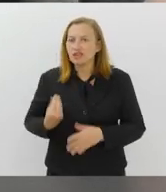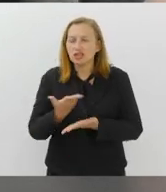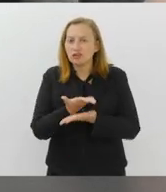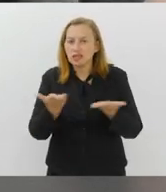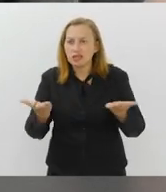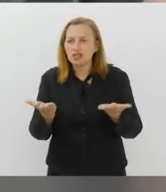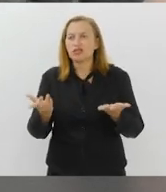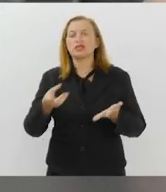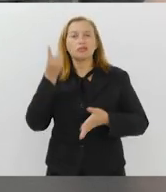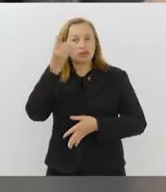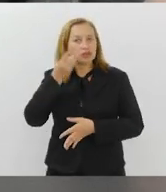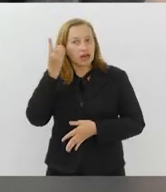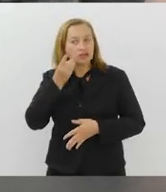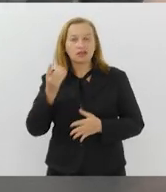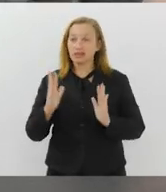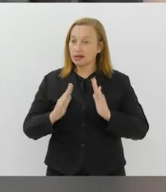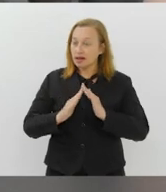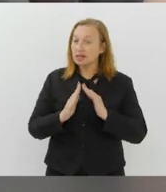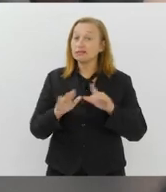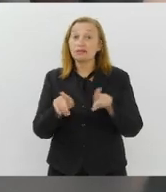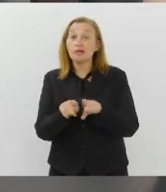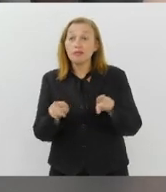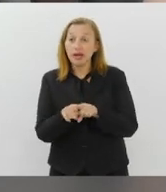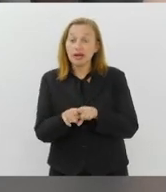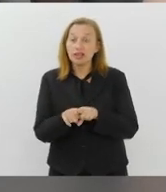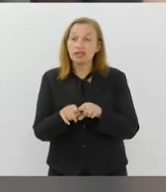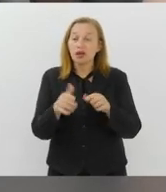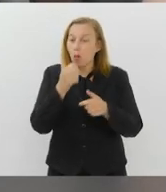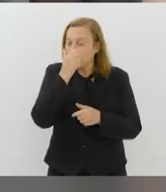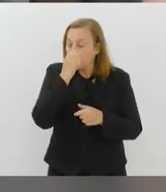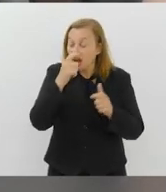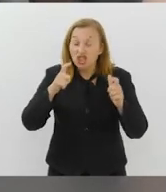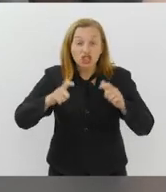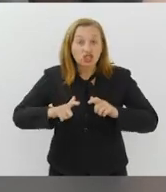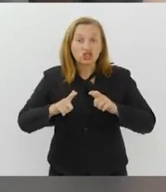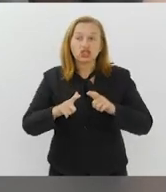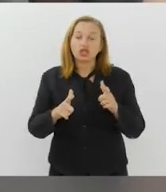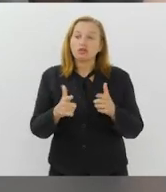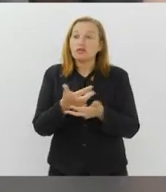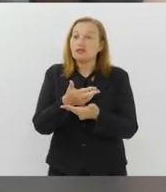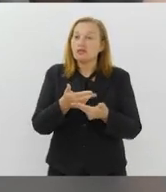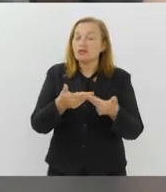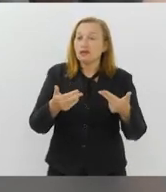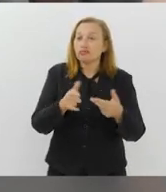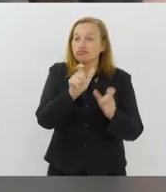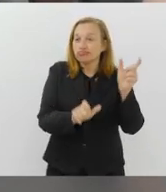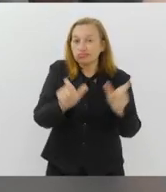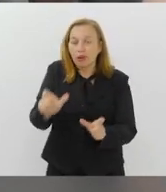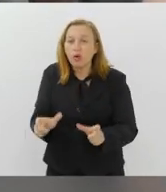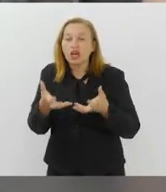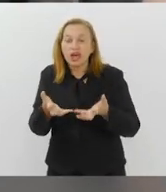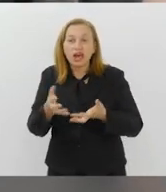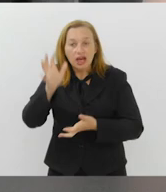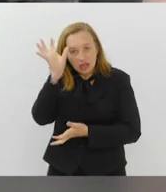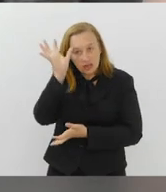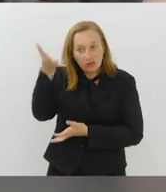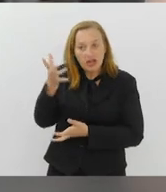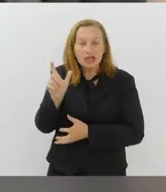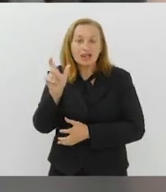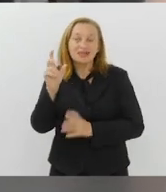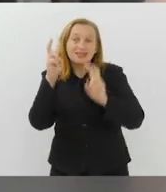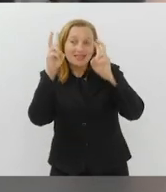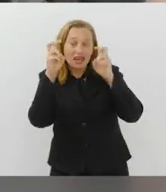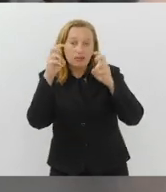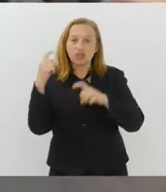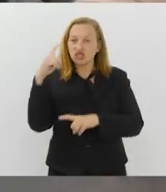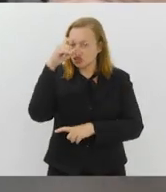aqui nesta casa e também desta sala cheia e, com certeza, de pessoas que querem uma solução para esse tema tão complexo,